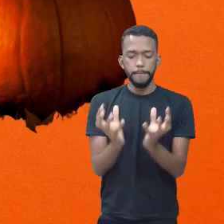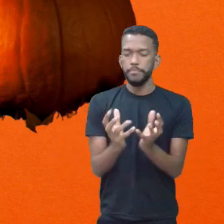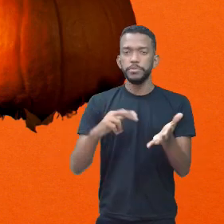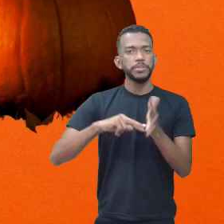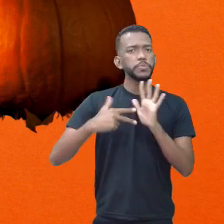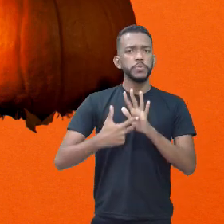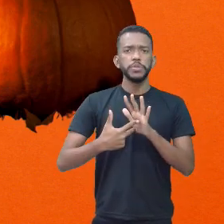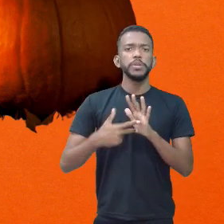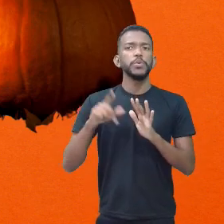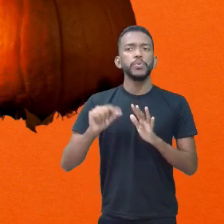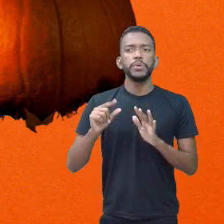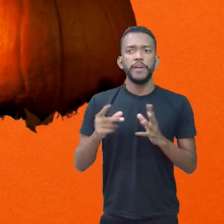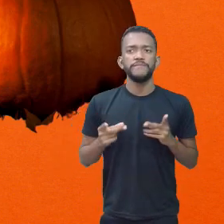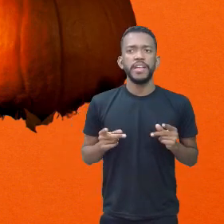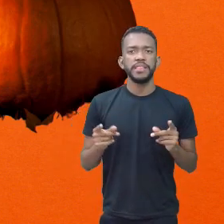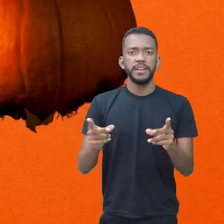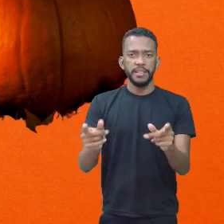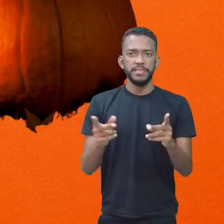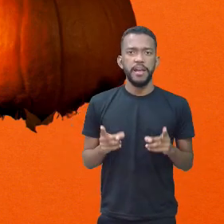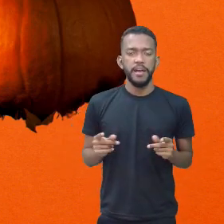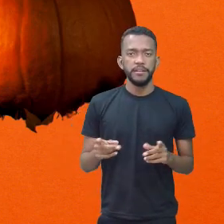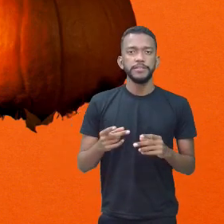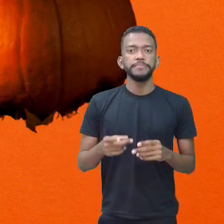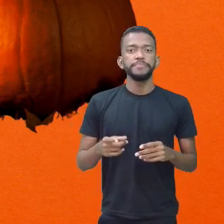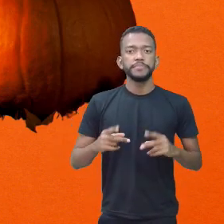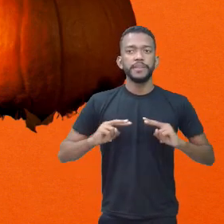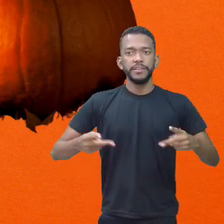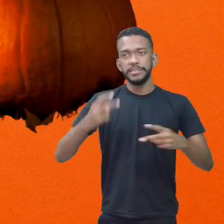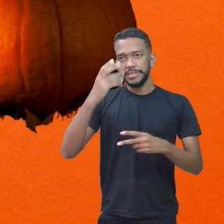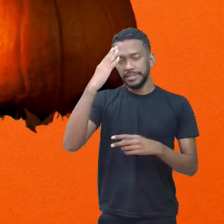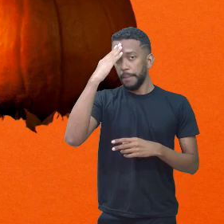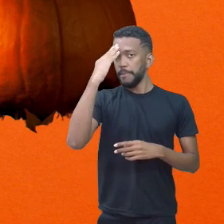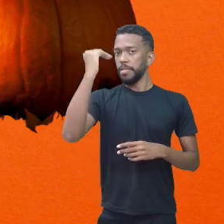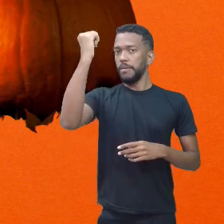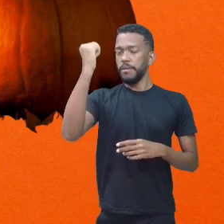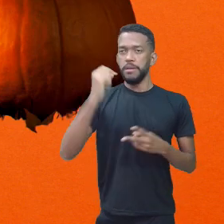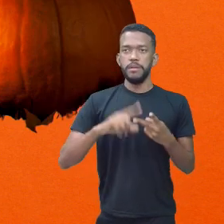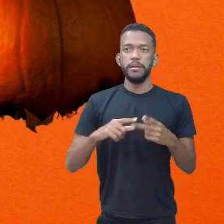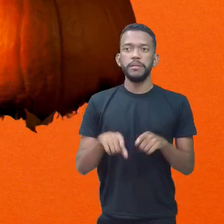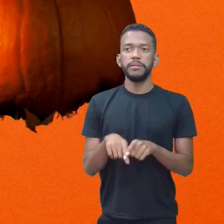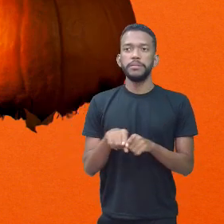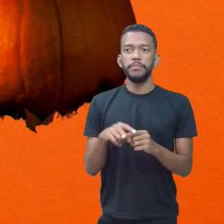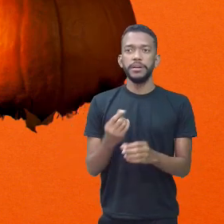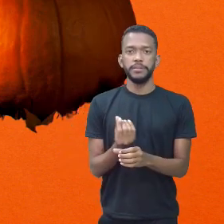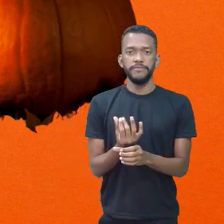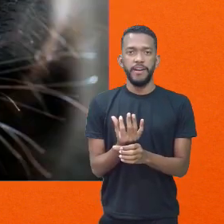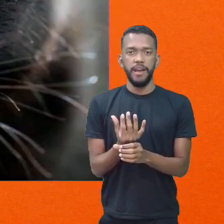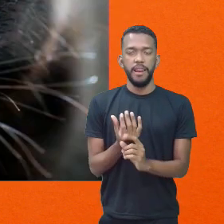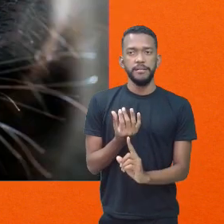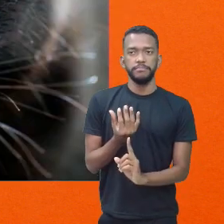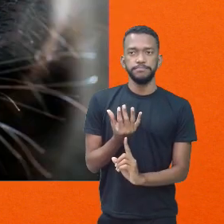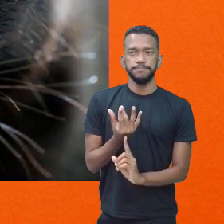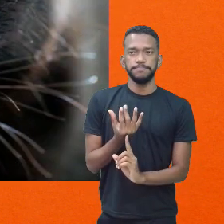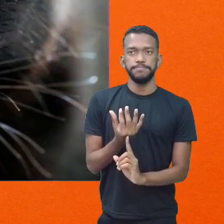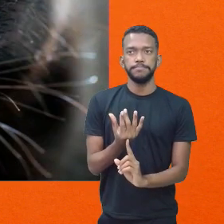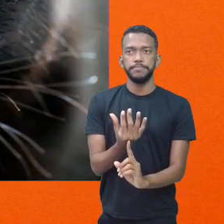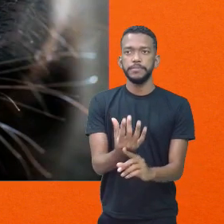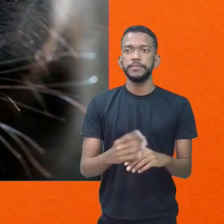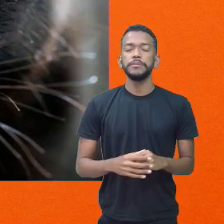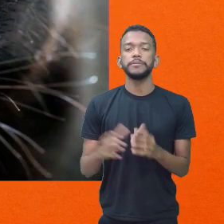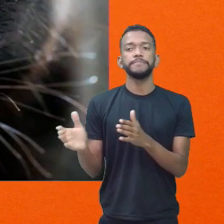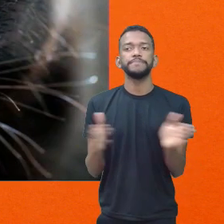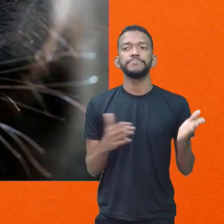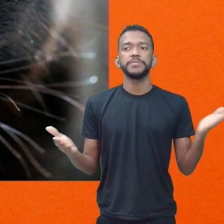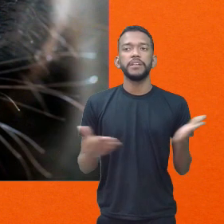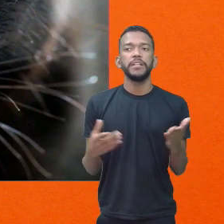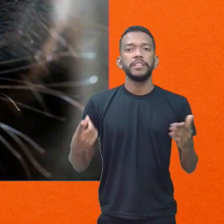Tem as sementes ali, dá o significado de sabedoria também, e as velas iluminam o caminho, tá bom? Depois nós